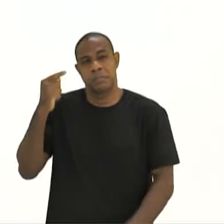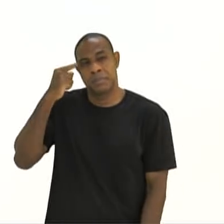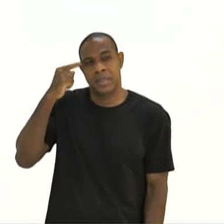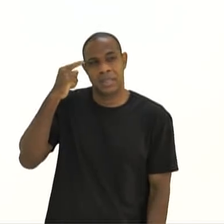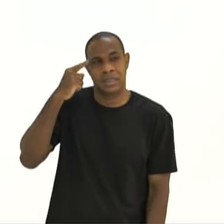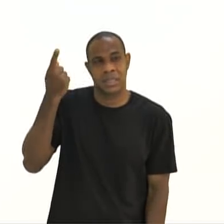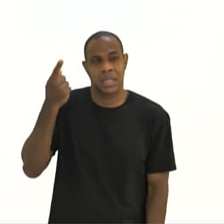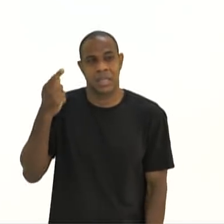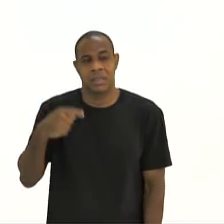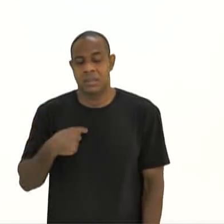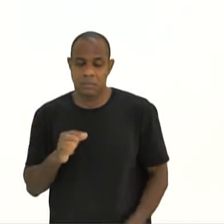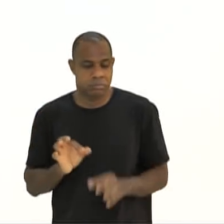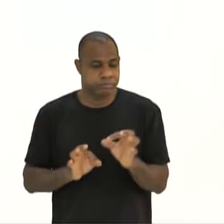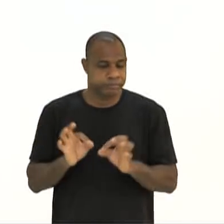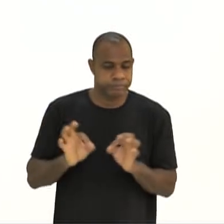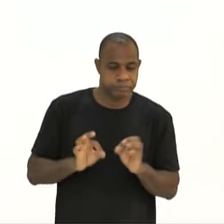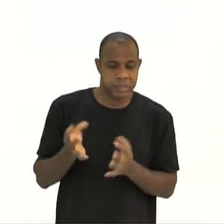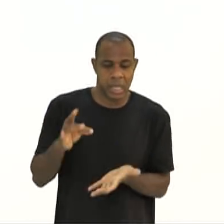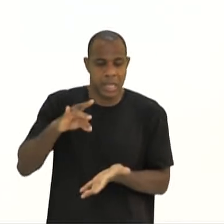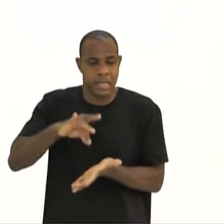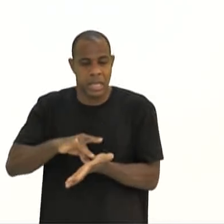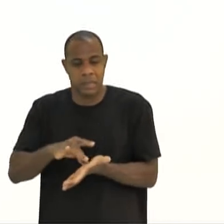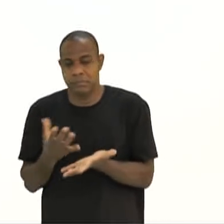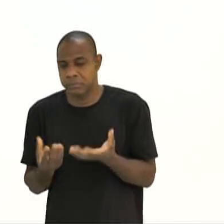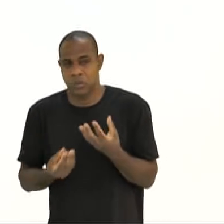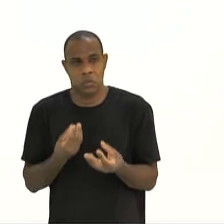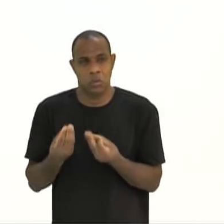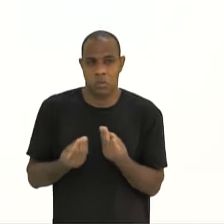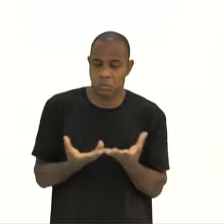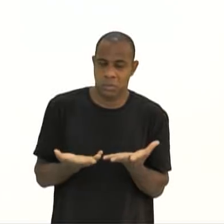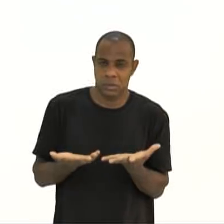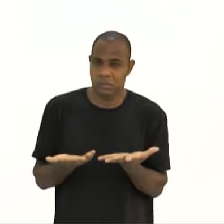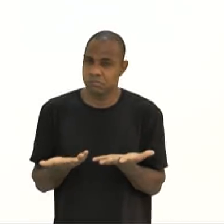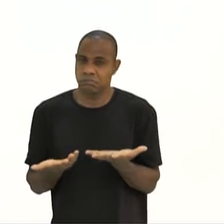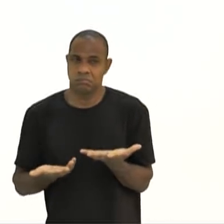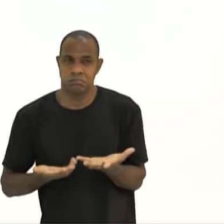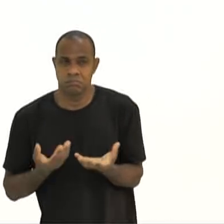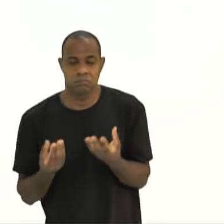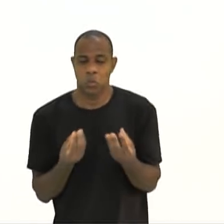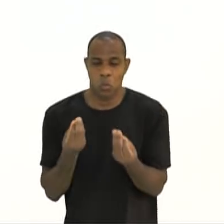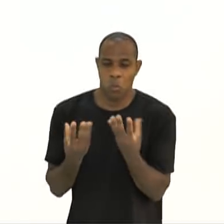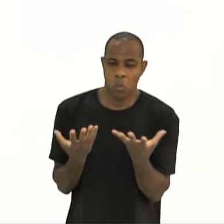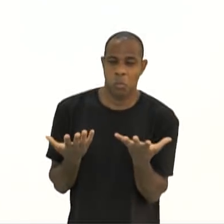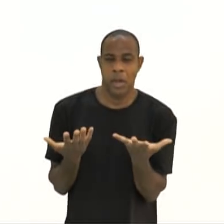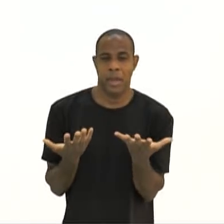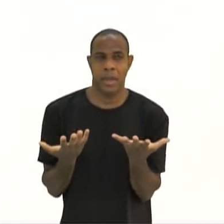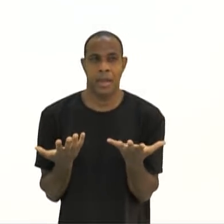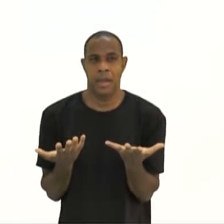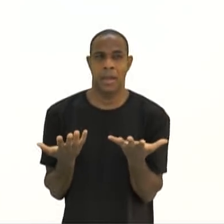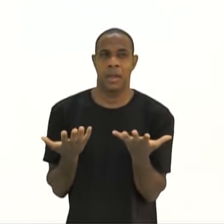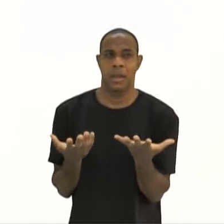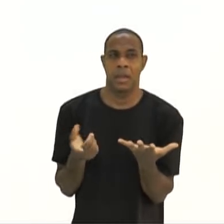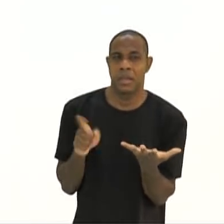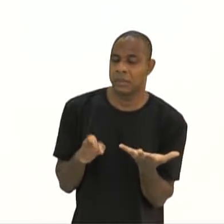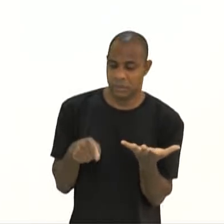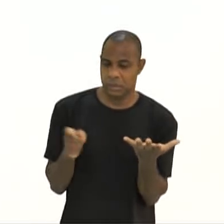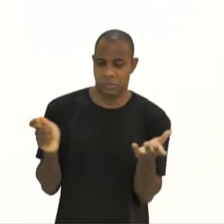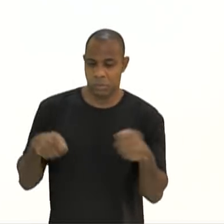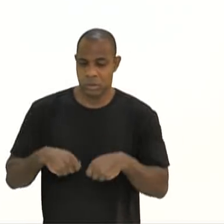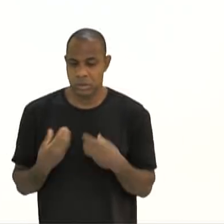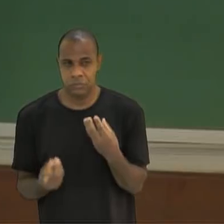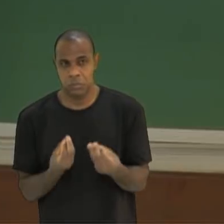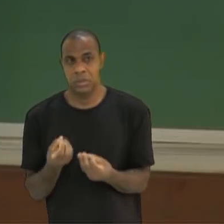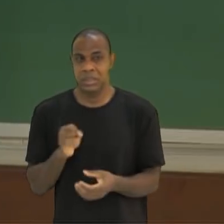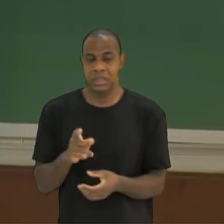num plano, pelo menos, da realidade, num plano concreto, palpável, né, que isso seja possível. Então, se